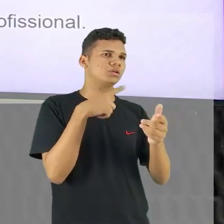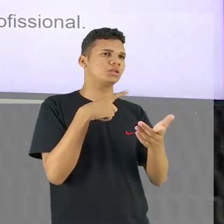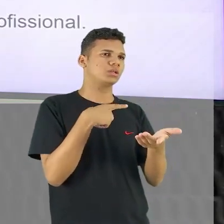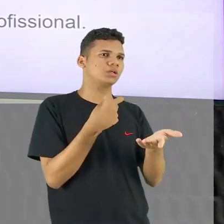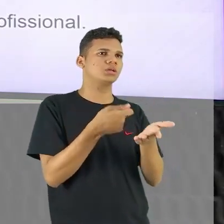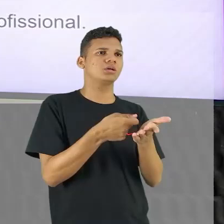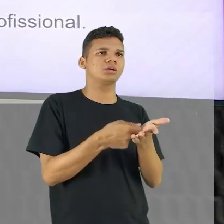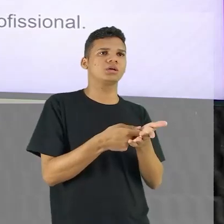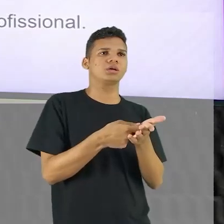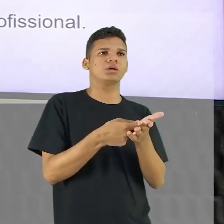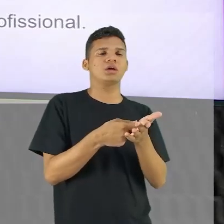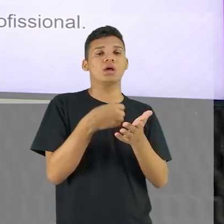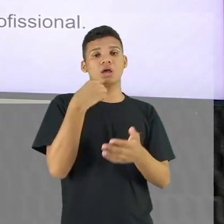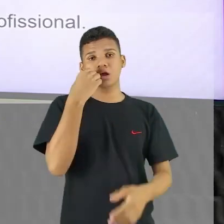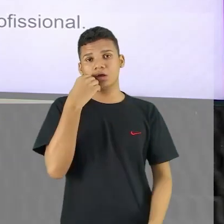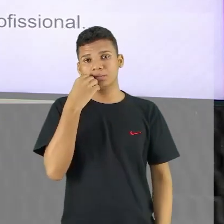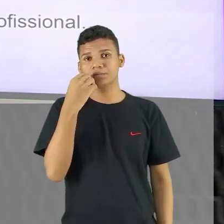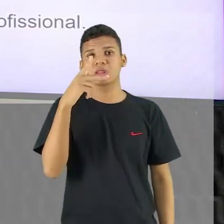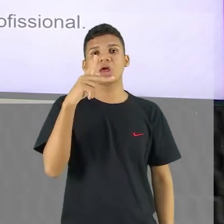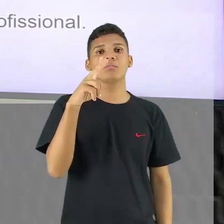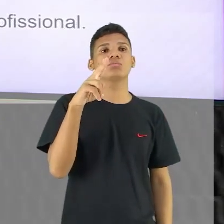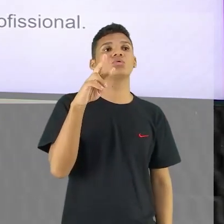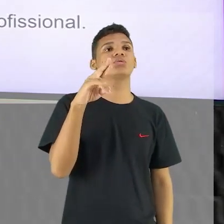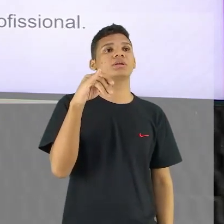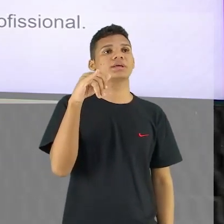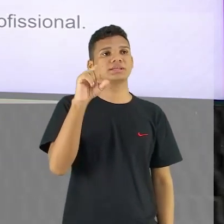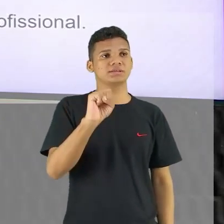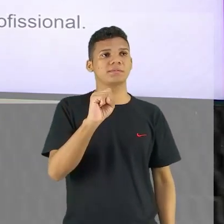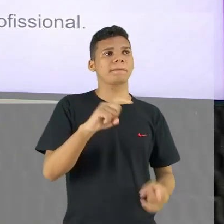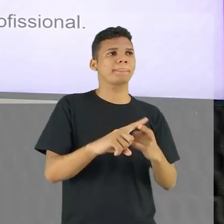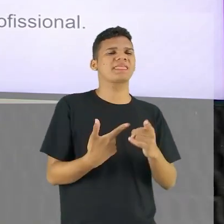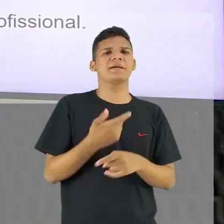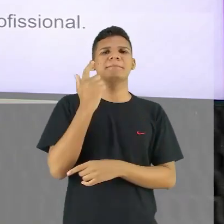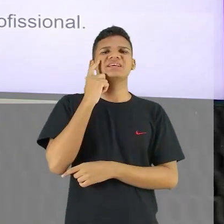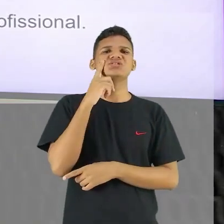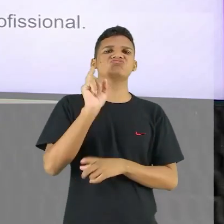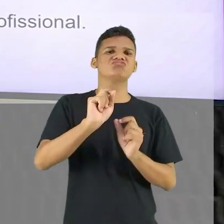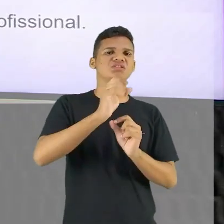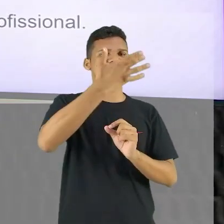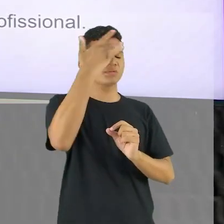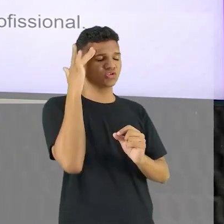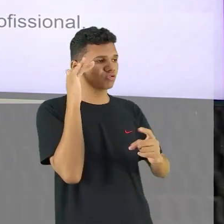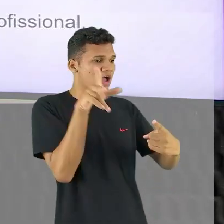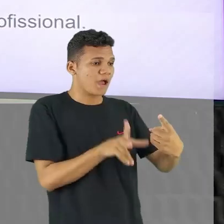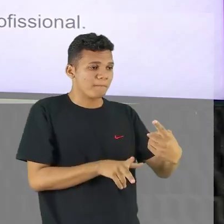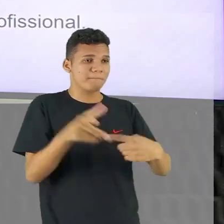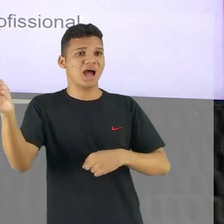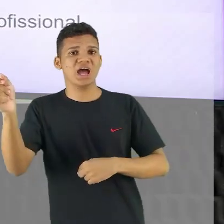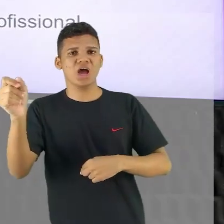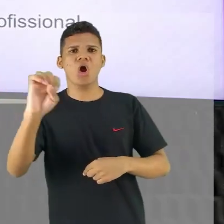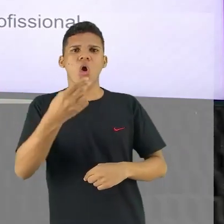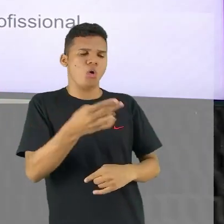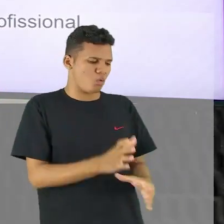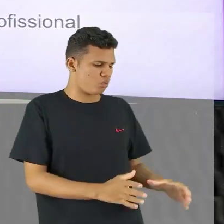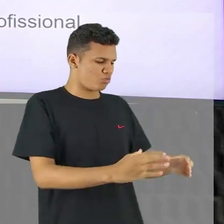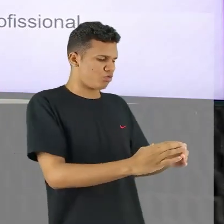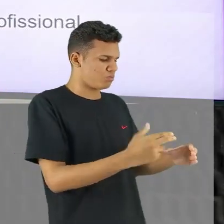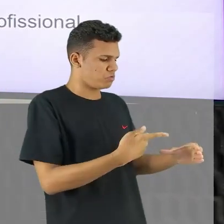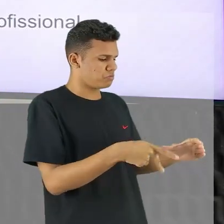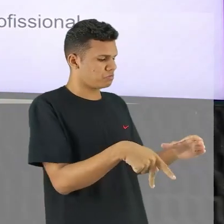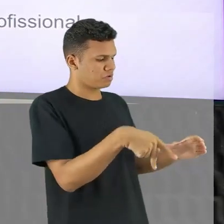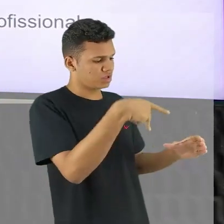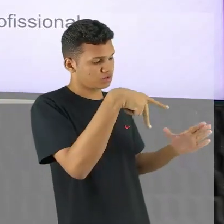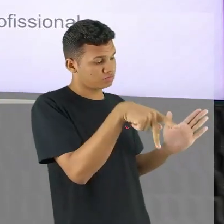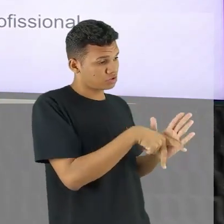existências plurais que compõem a vida dessas pessoas. Quando você pensa em refugiado, você não está pensando em um grupo de pessoas específica.